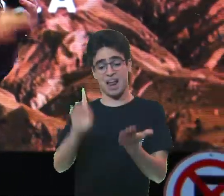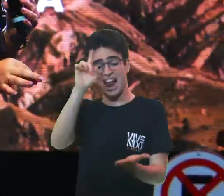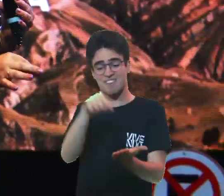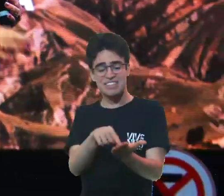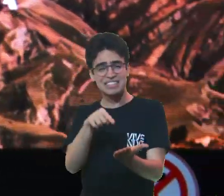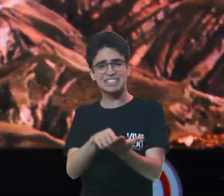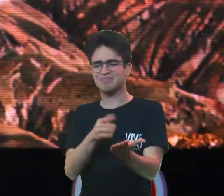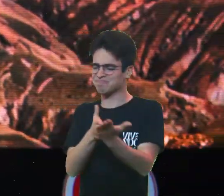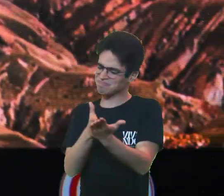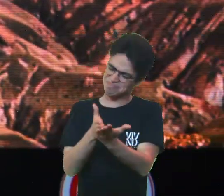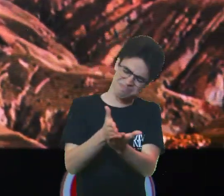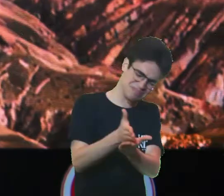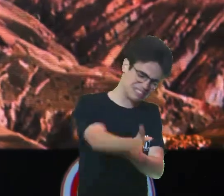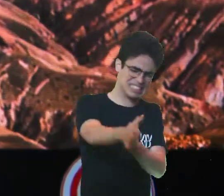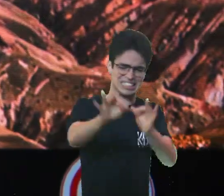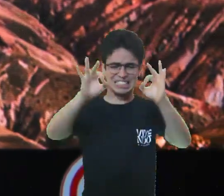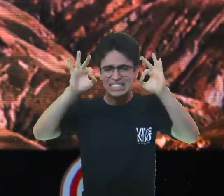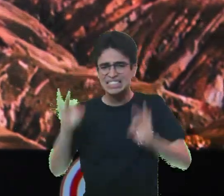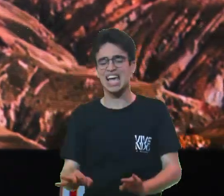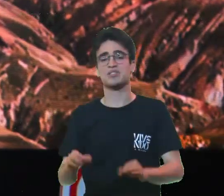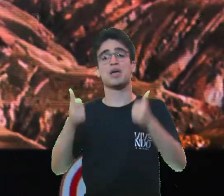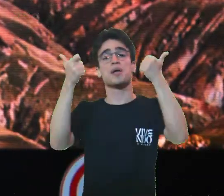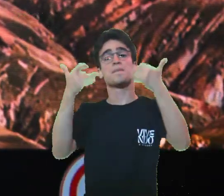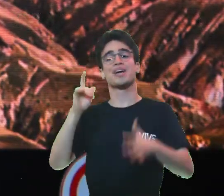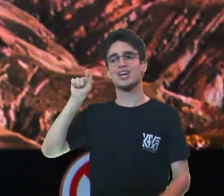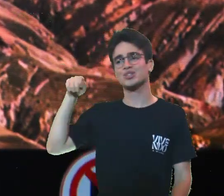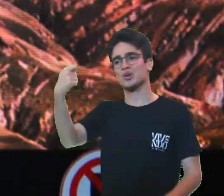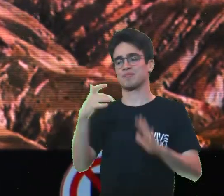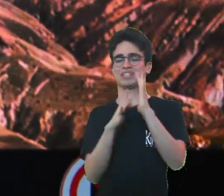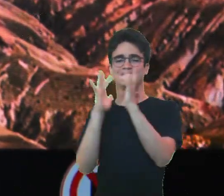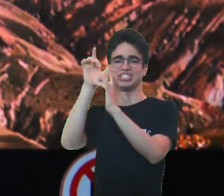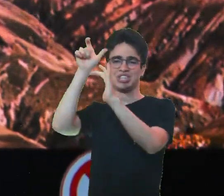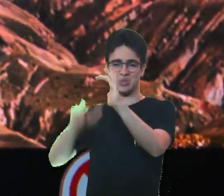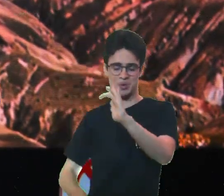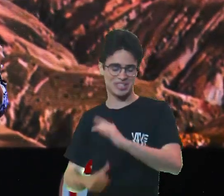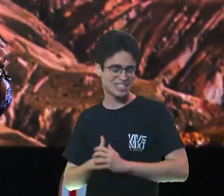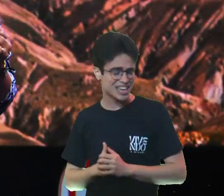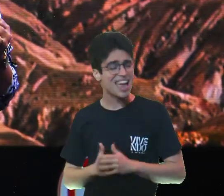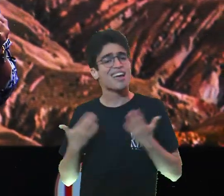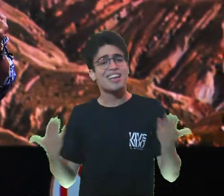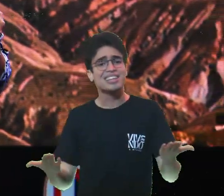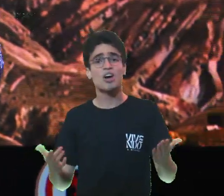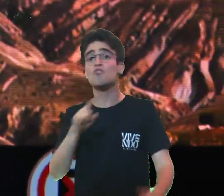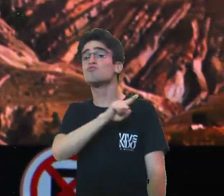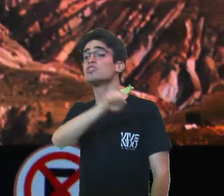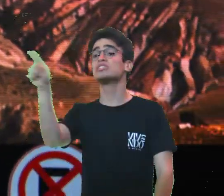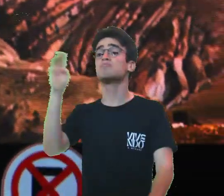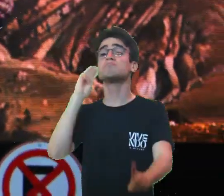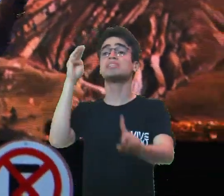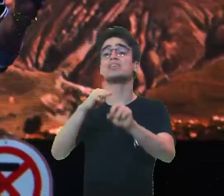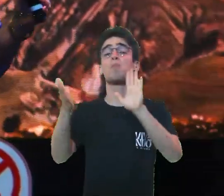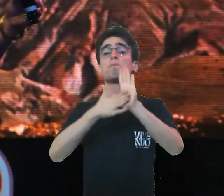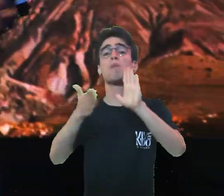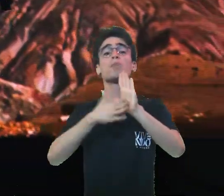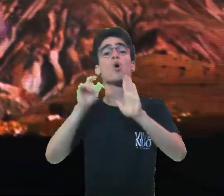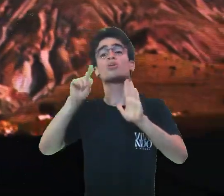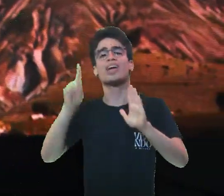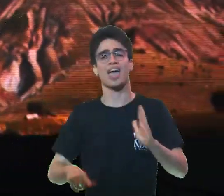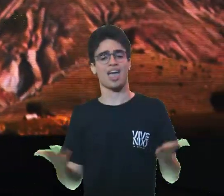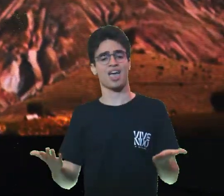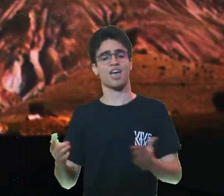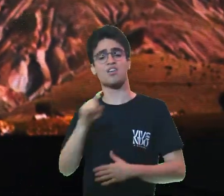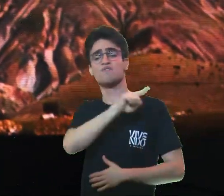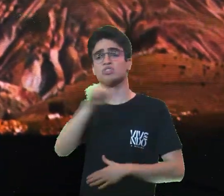prumo inerrável que explica quem Jesus é e quem Ele quer. Qual é a sua causa? Para onde os